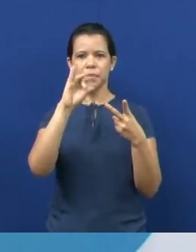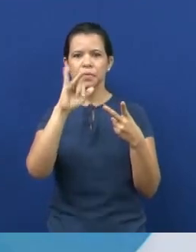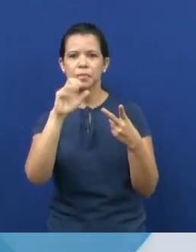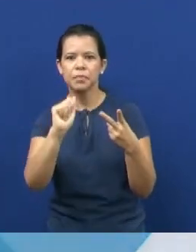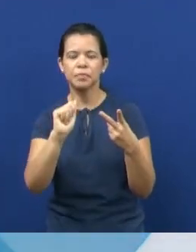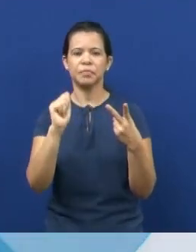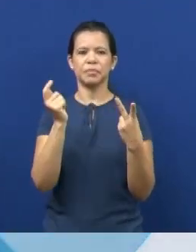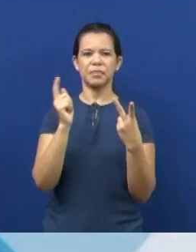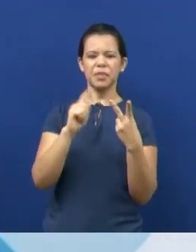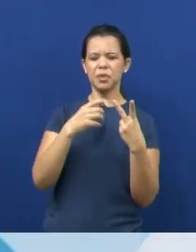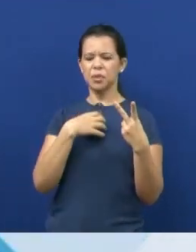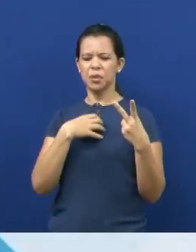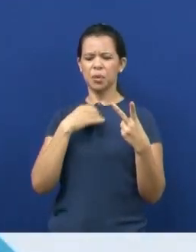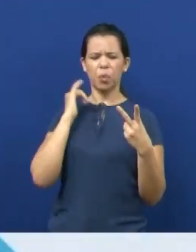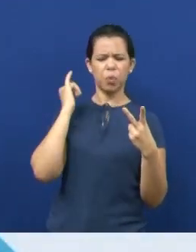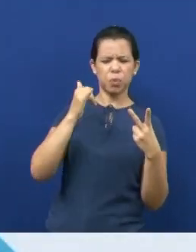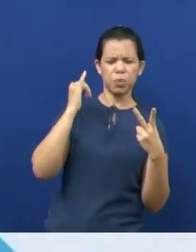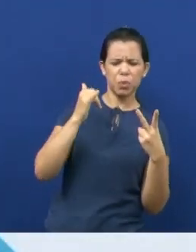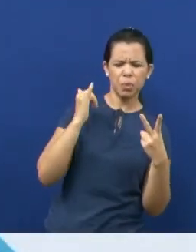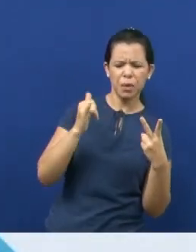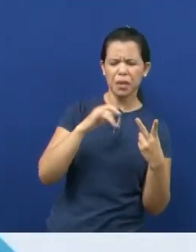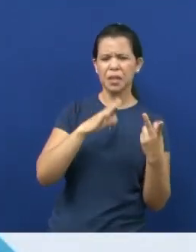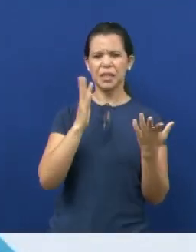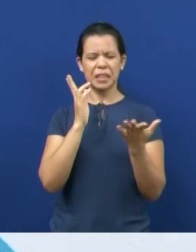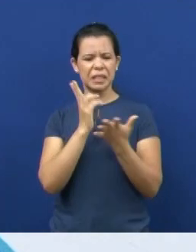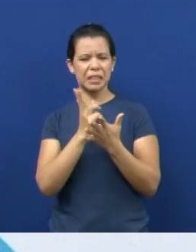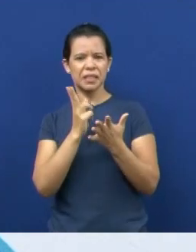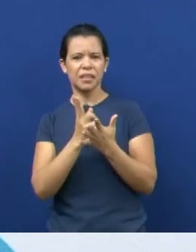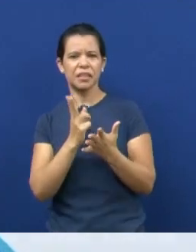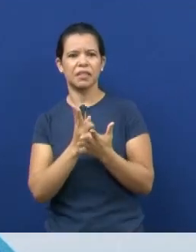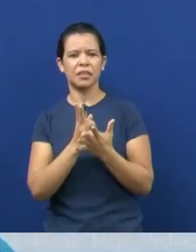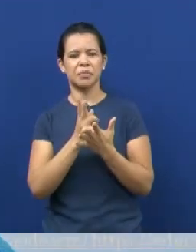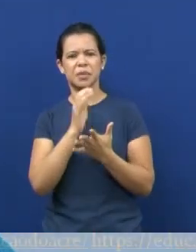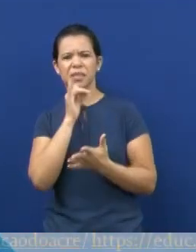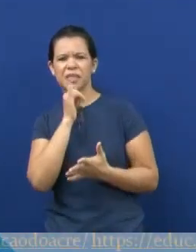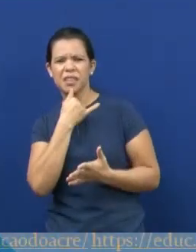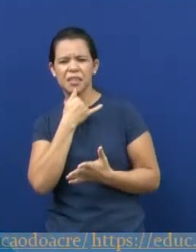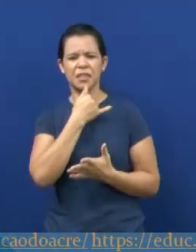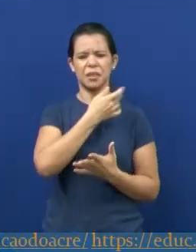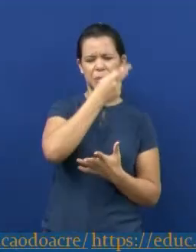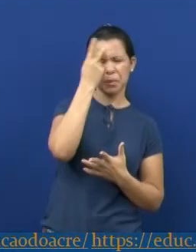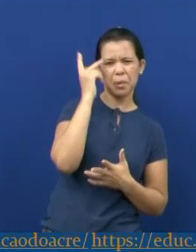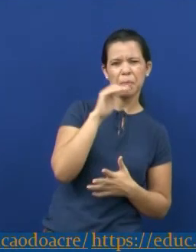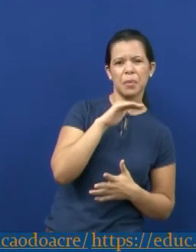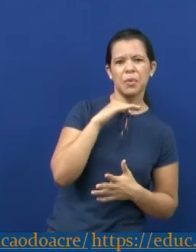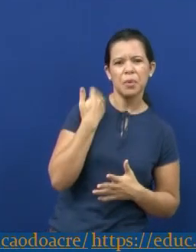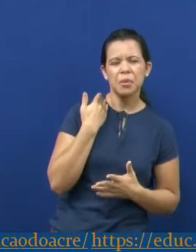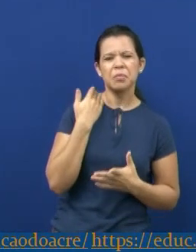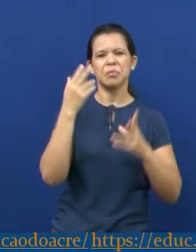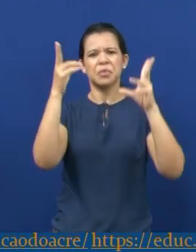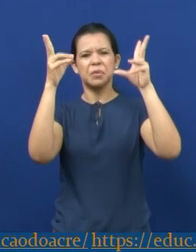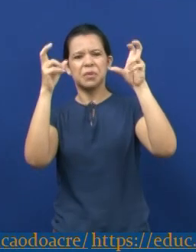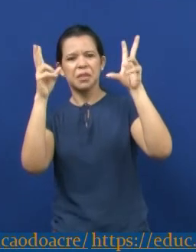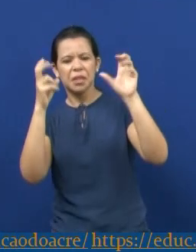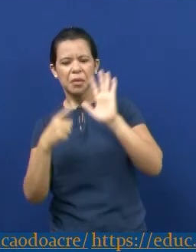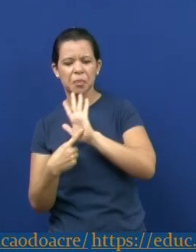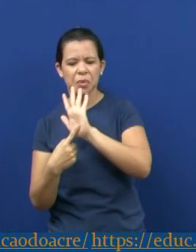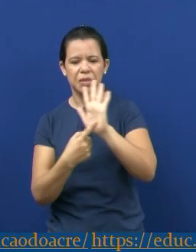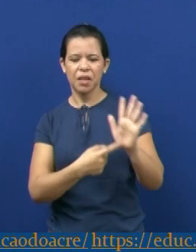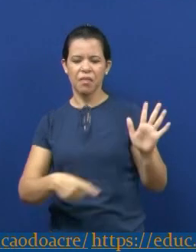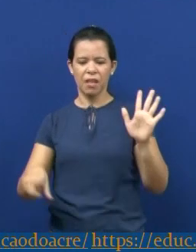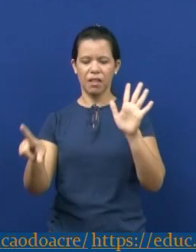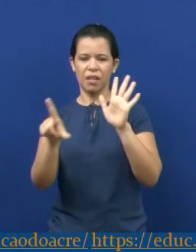que quase sempre termina com a morte do herói os temas das peças eram geralmente ligado às questões de lei